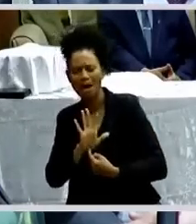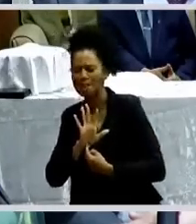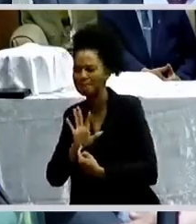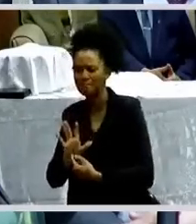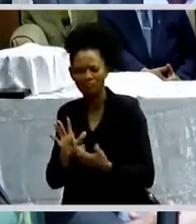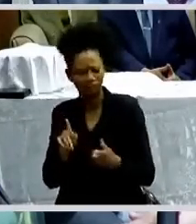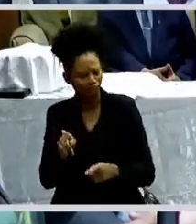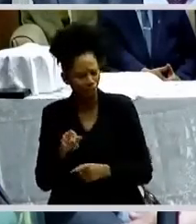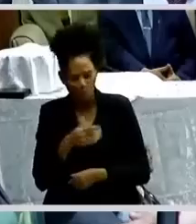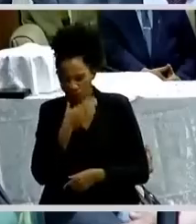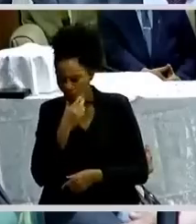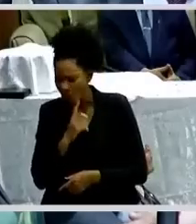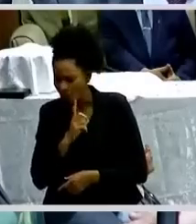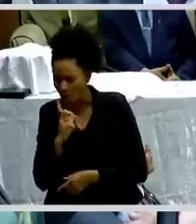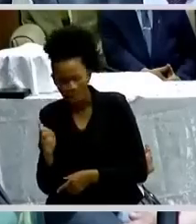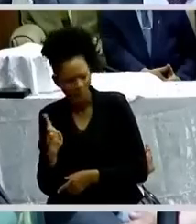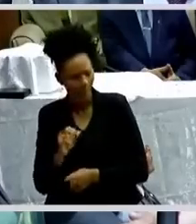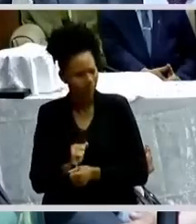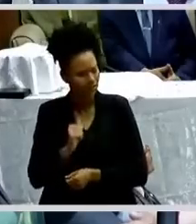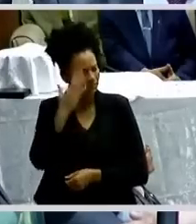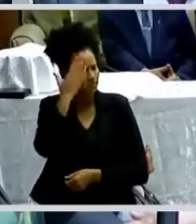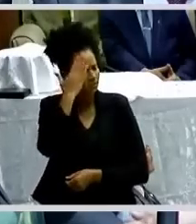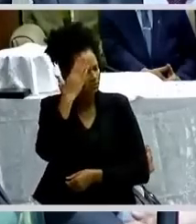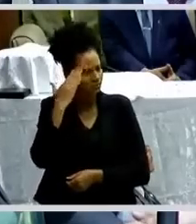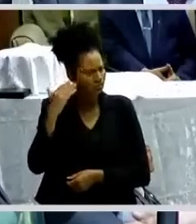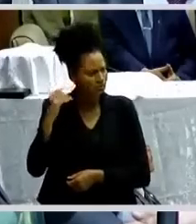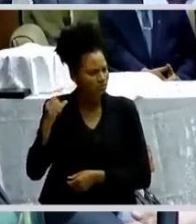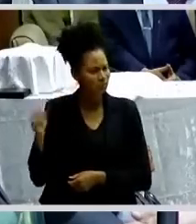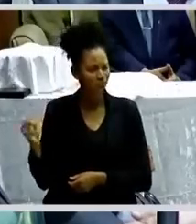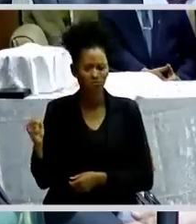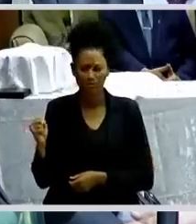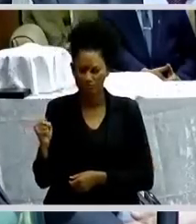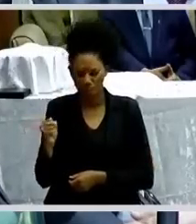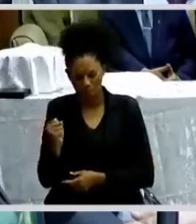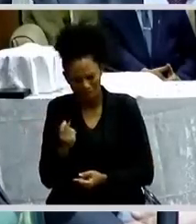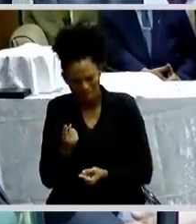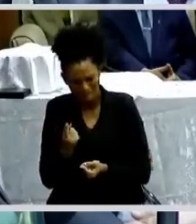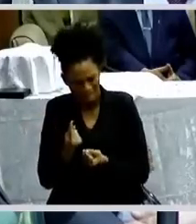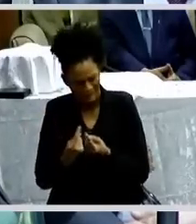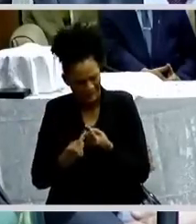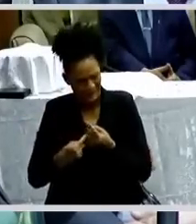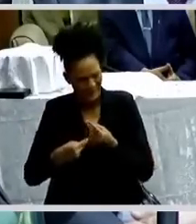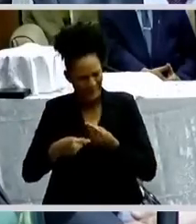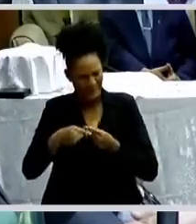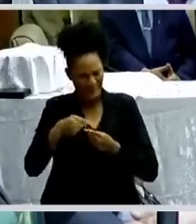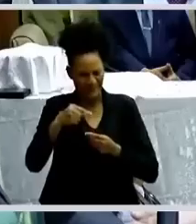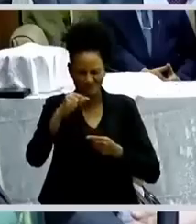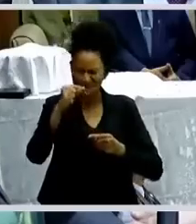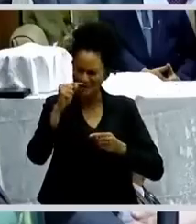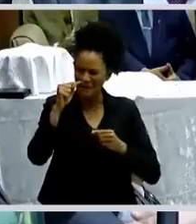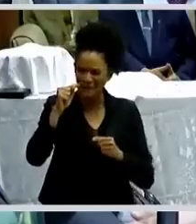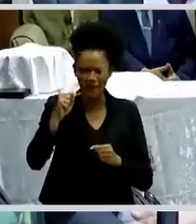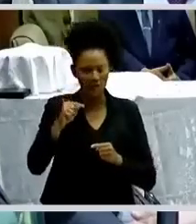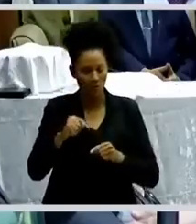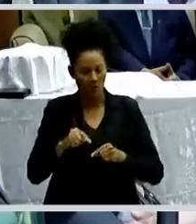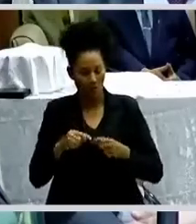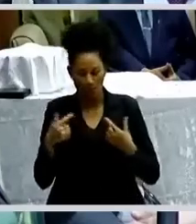Veja que Salomão, ele eleva um contexto diplomático